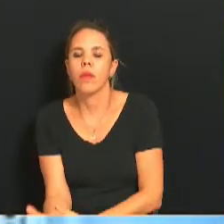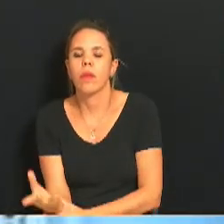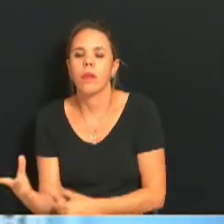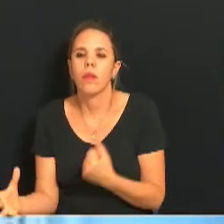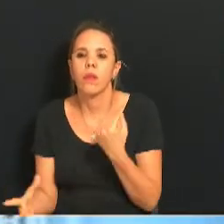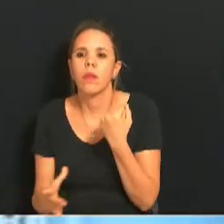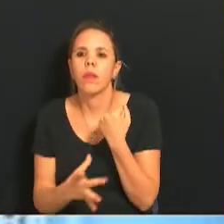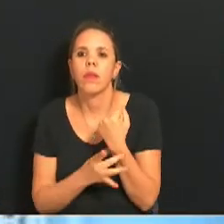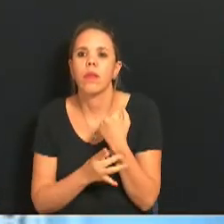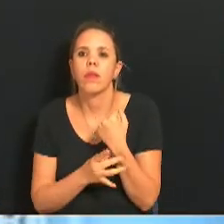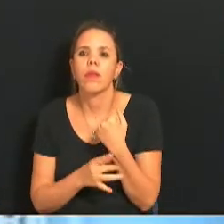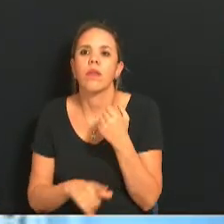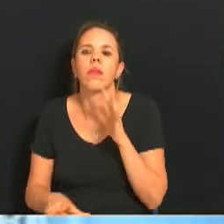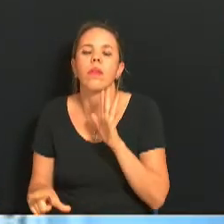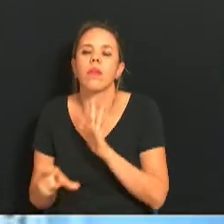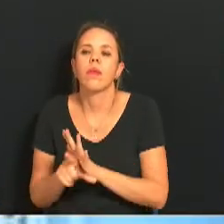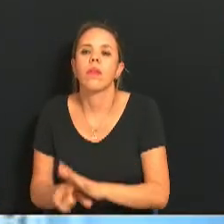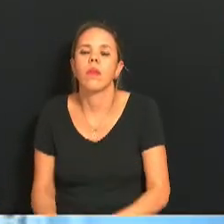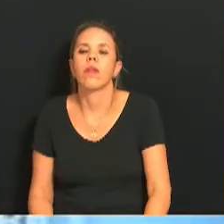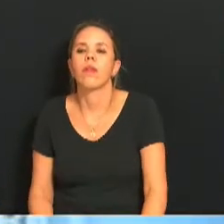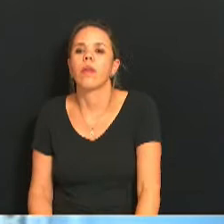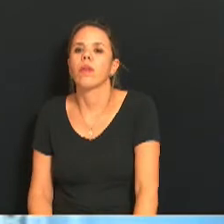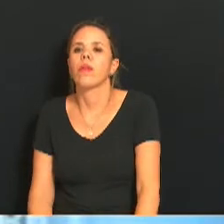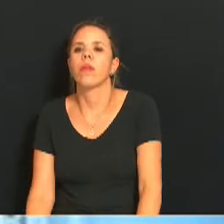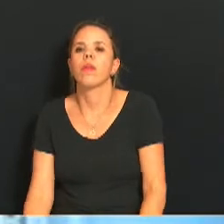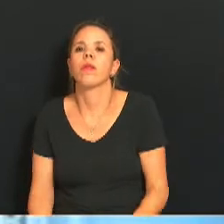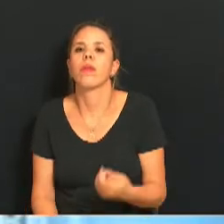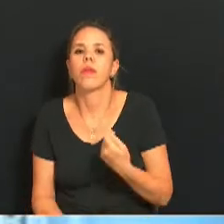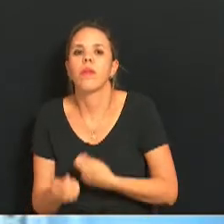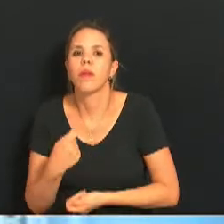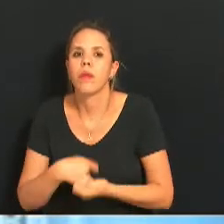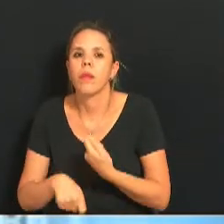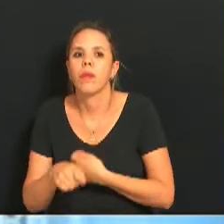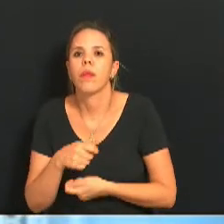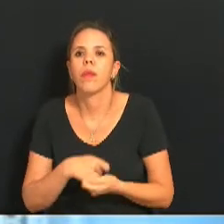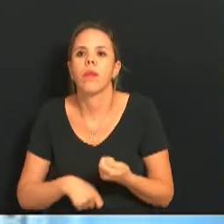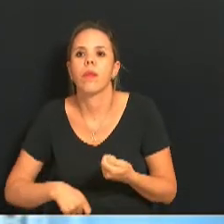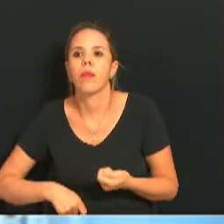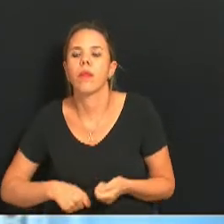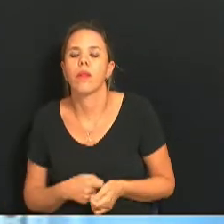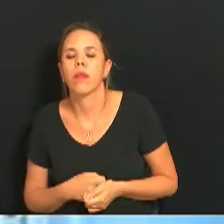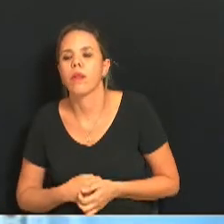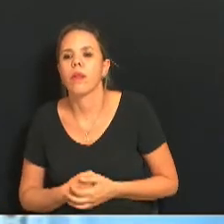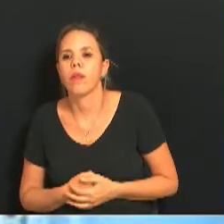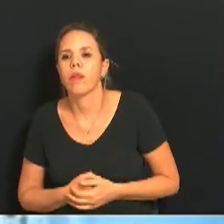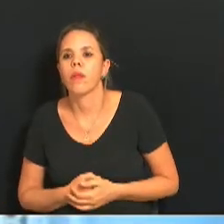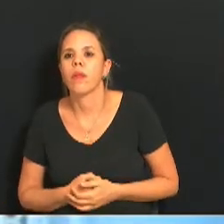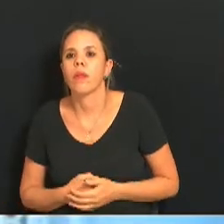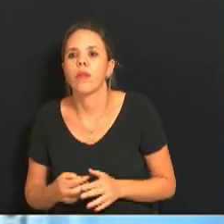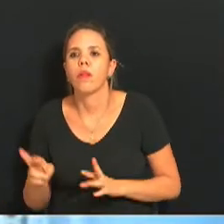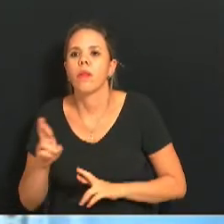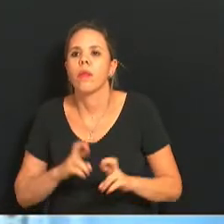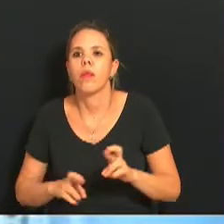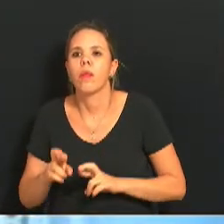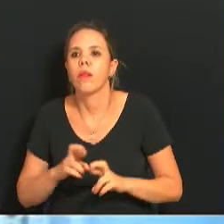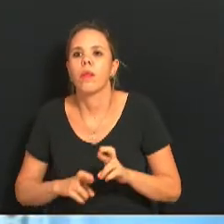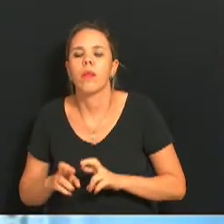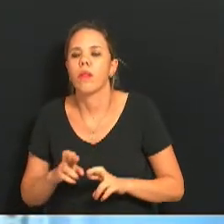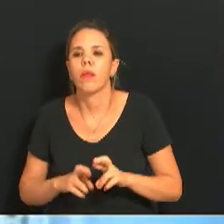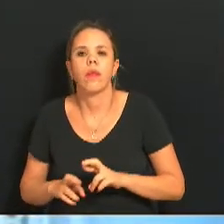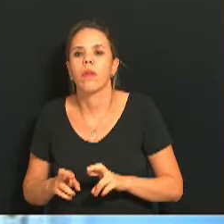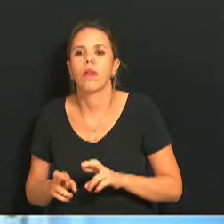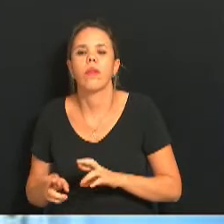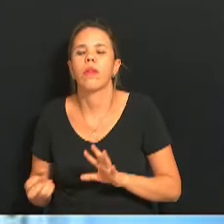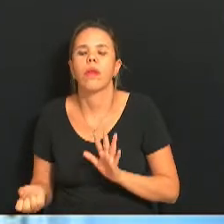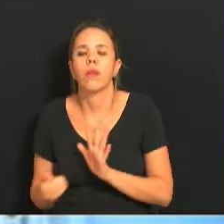jurídica para as decisões são tomadas administrativamente A partir dessa decisão não revisão das outras opções de tomar